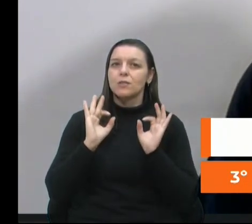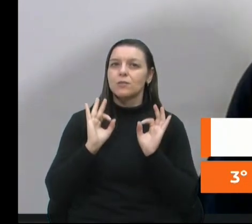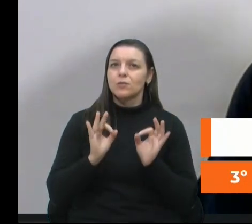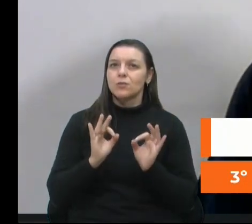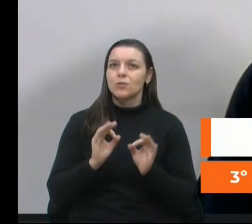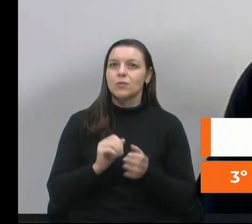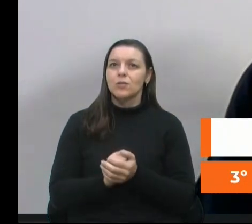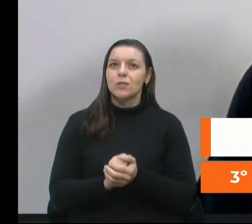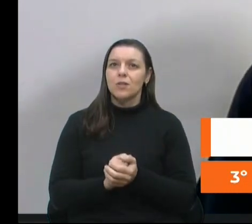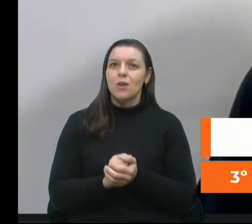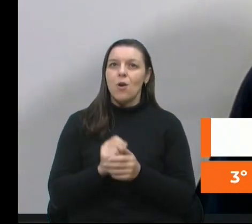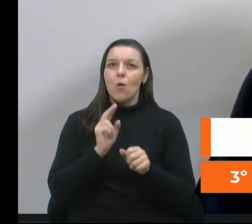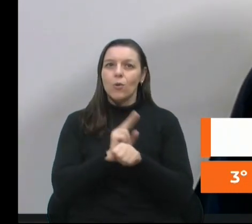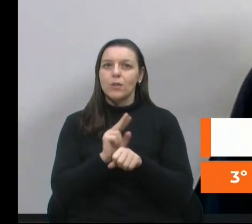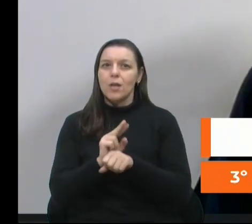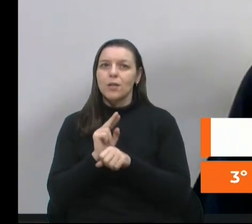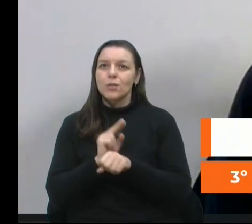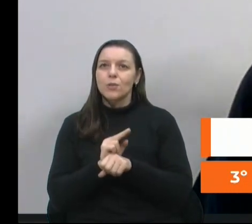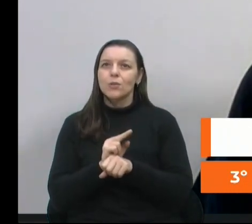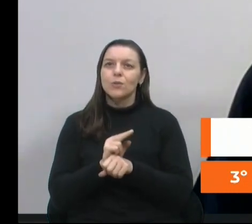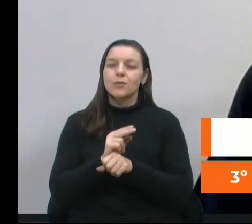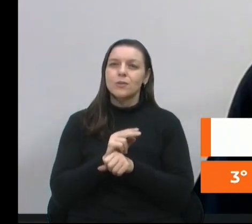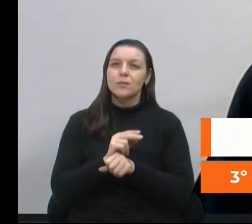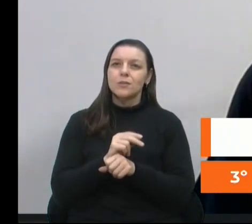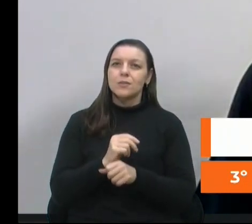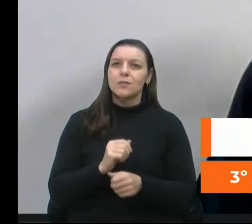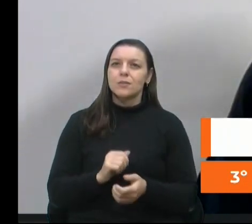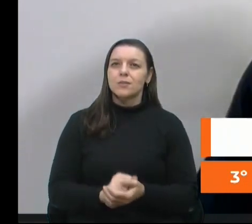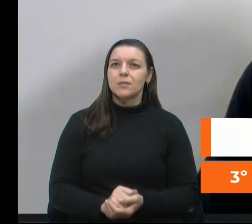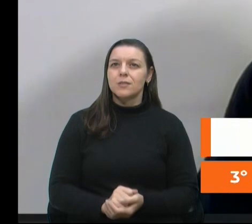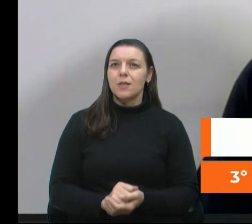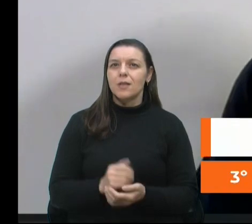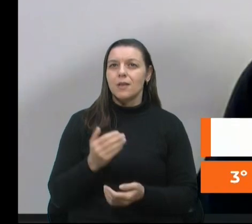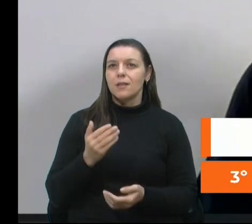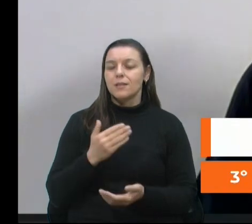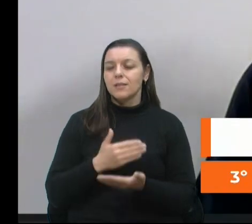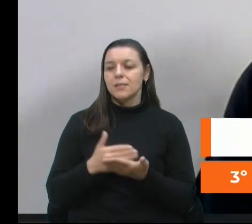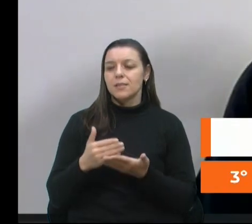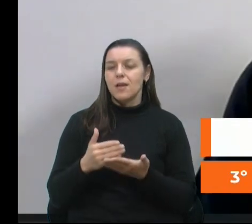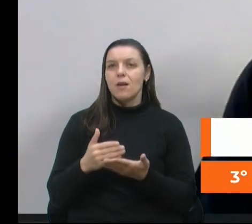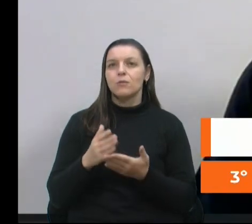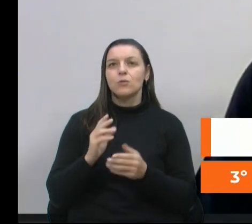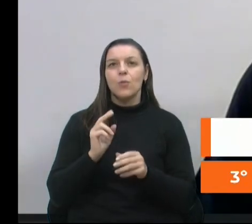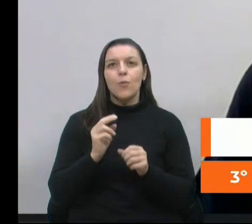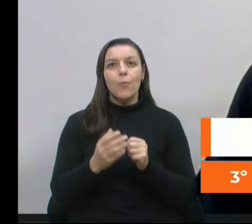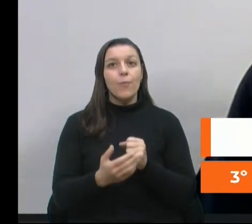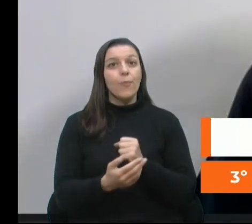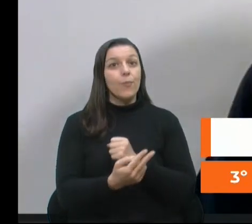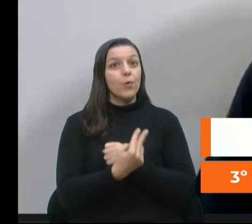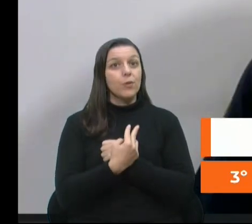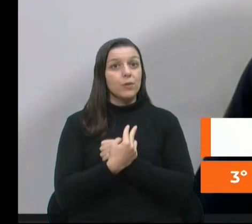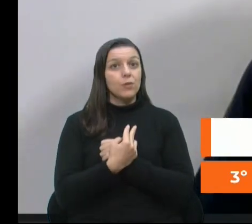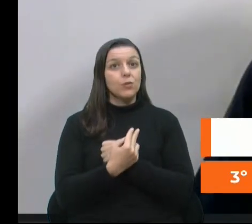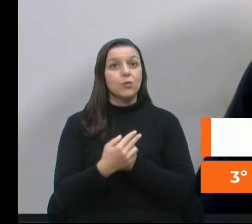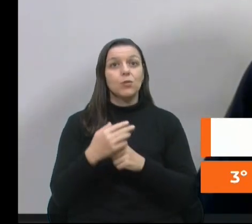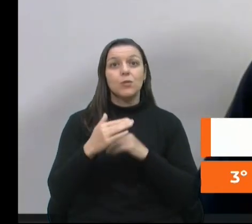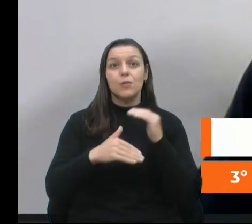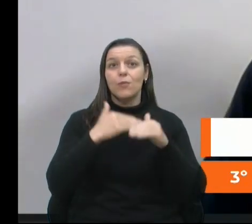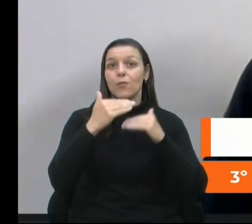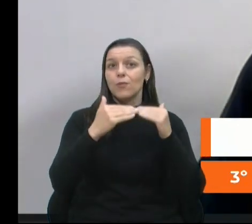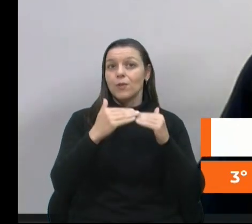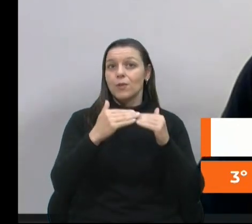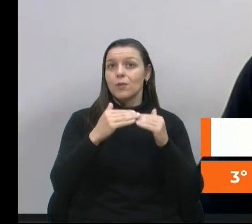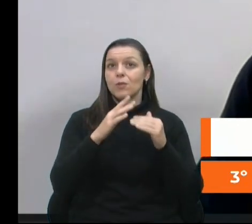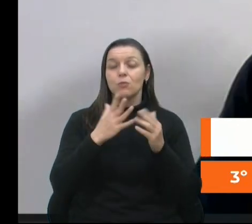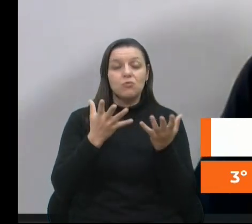com aqueles cuidadores primários, com aquele ambiente inicial, onde ele estava sendo protegido e desenvolvido, ele